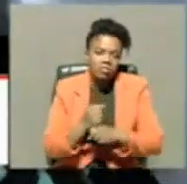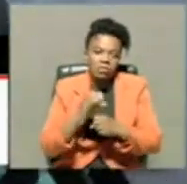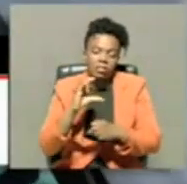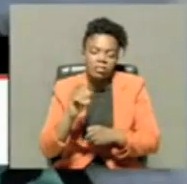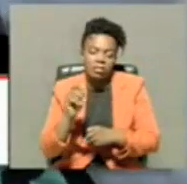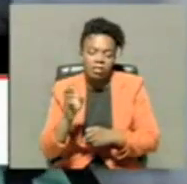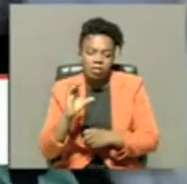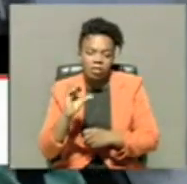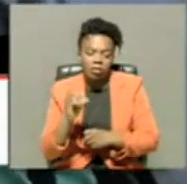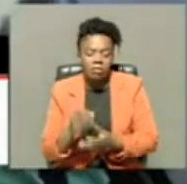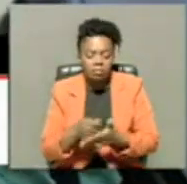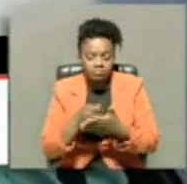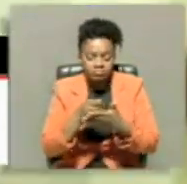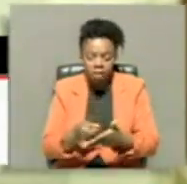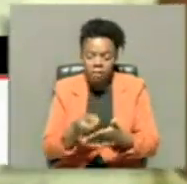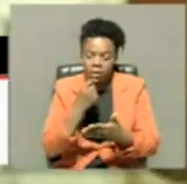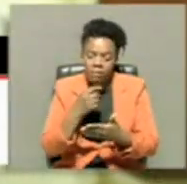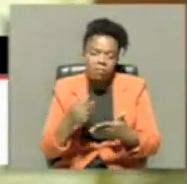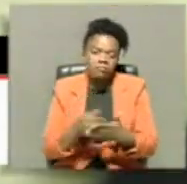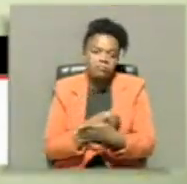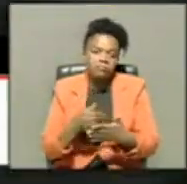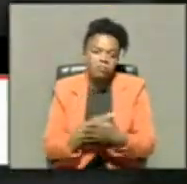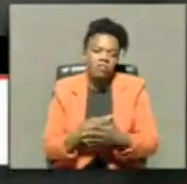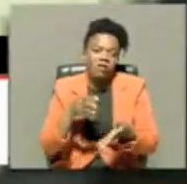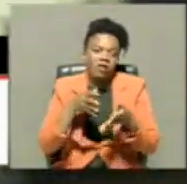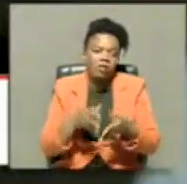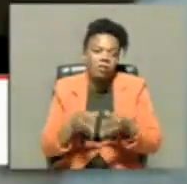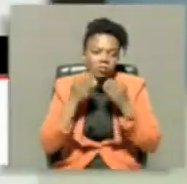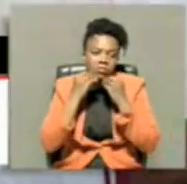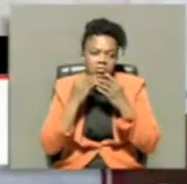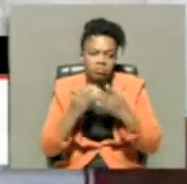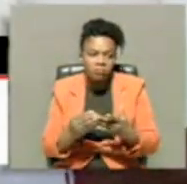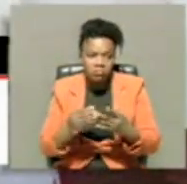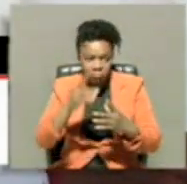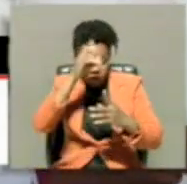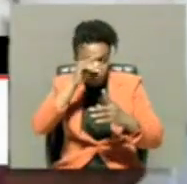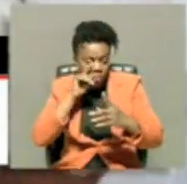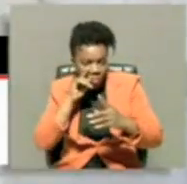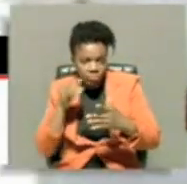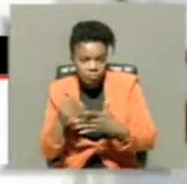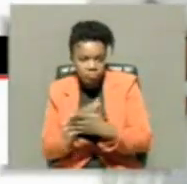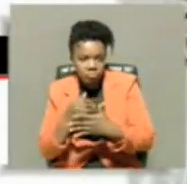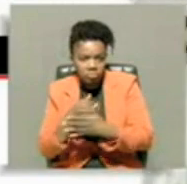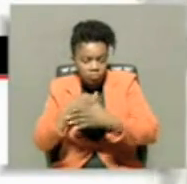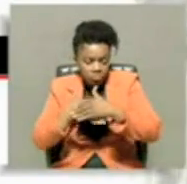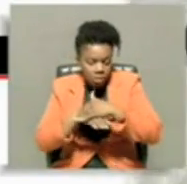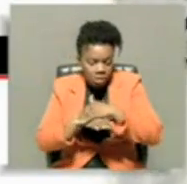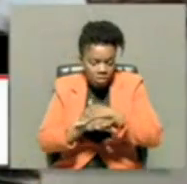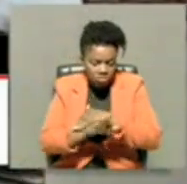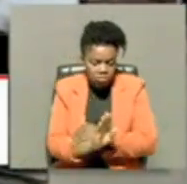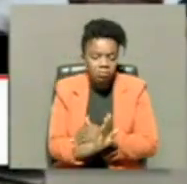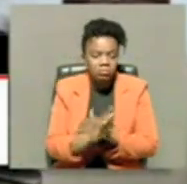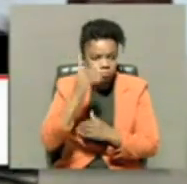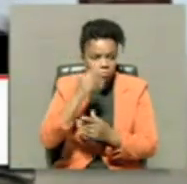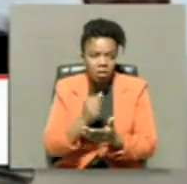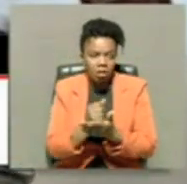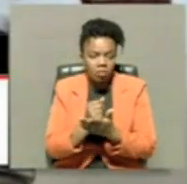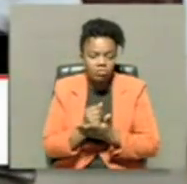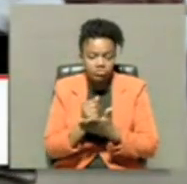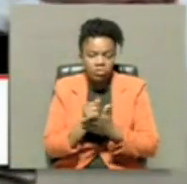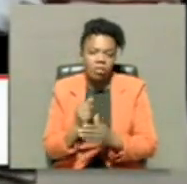do SECOMA. Para isso, as unidades tiveram que ser reforçadas com meios e técnicos de saúde. Beneficiaram de novos